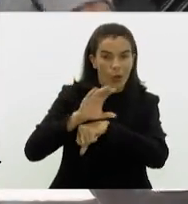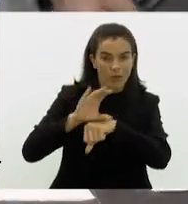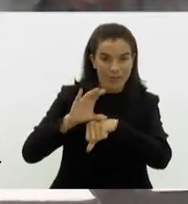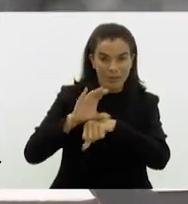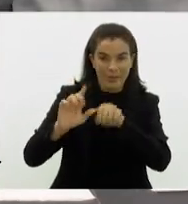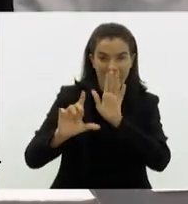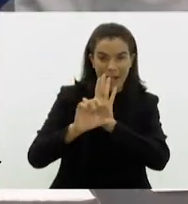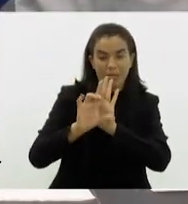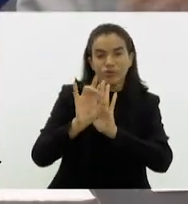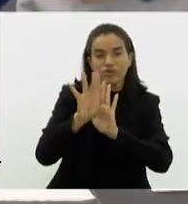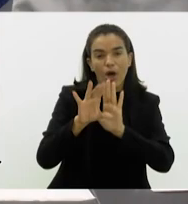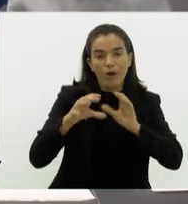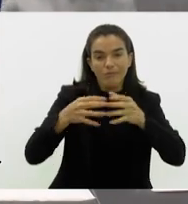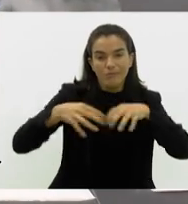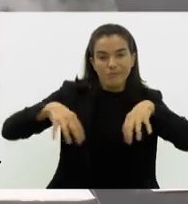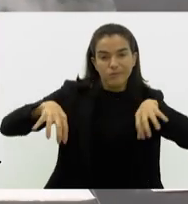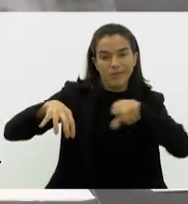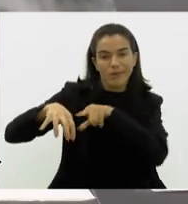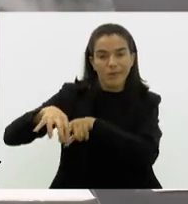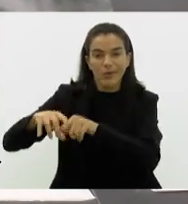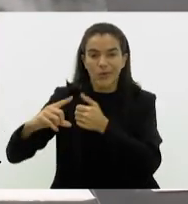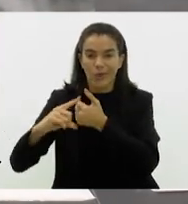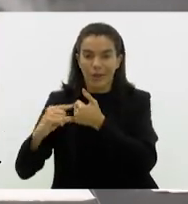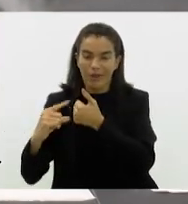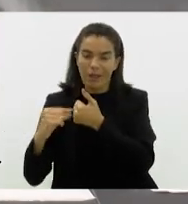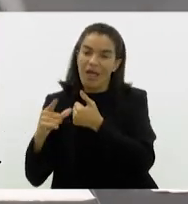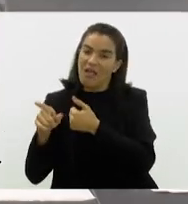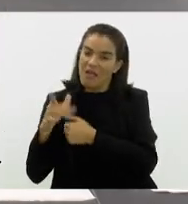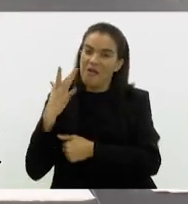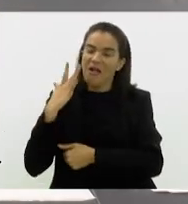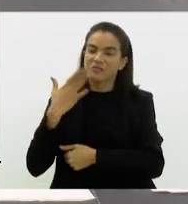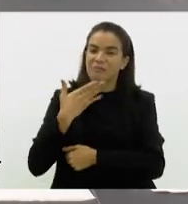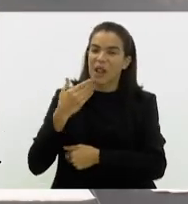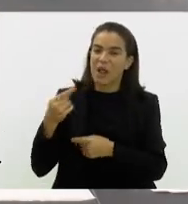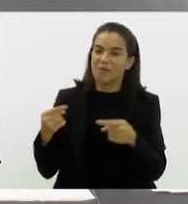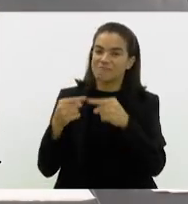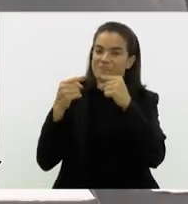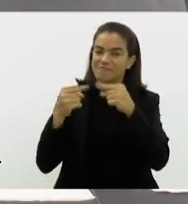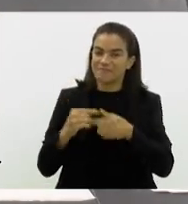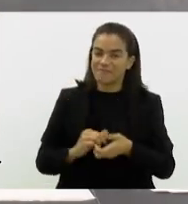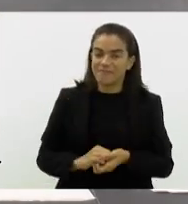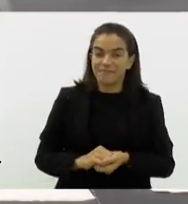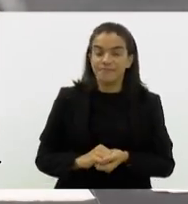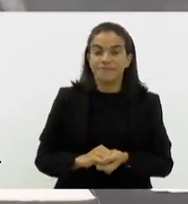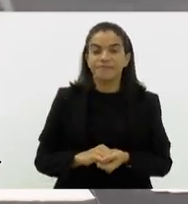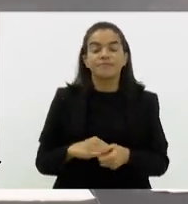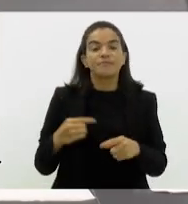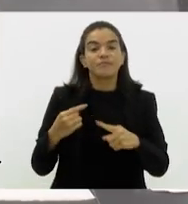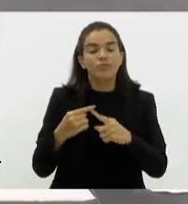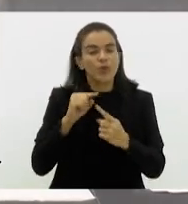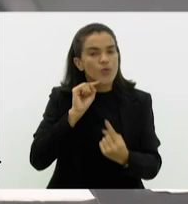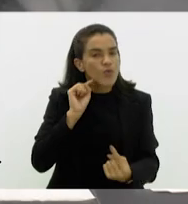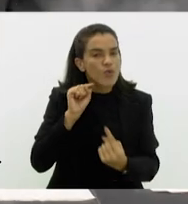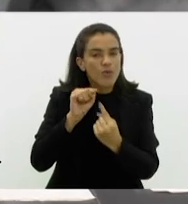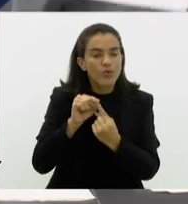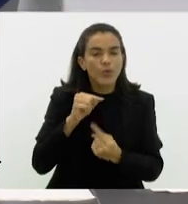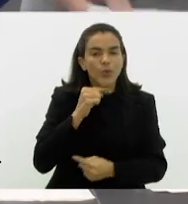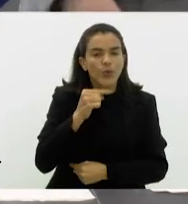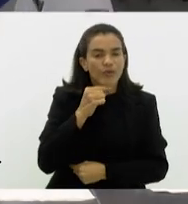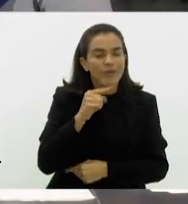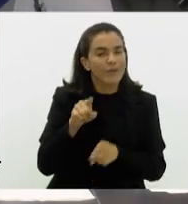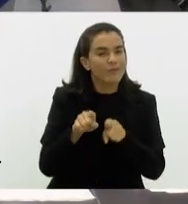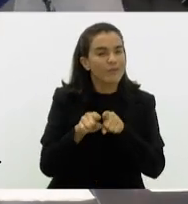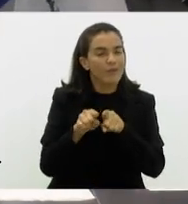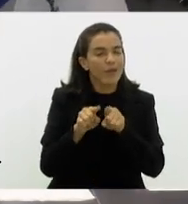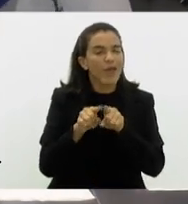lei, mas somente do artigo, talvez seja a técnica legislativa mais apropriada. E objetivamente, a outra dúvida